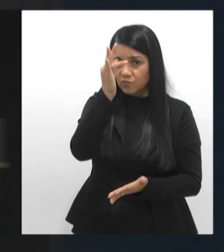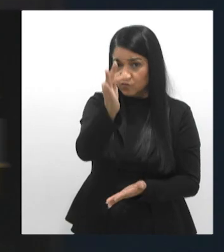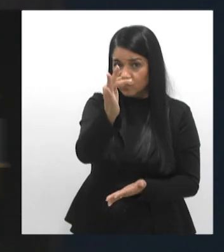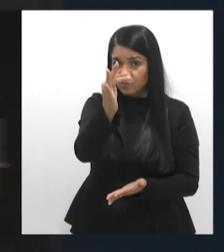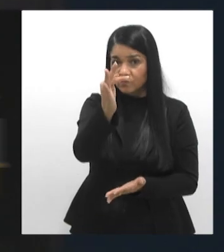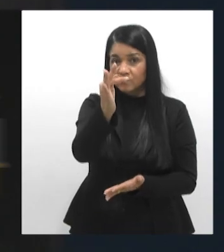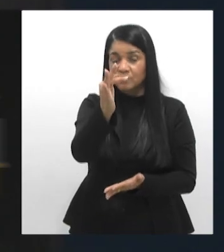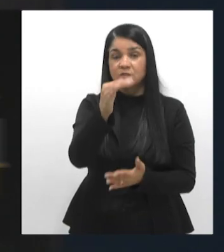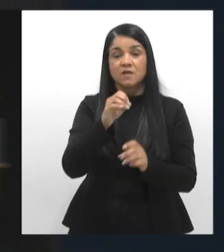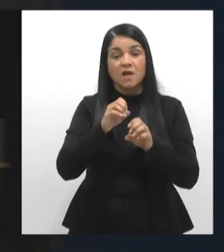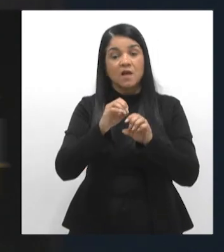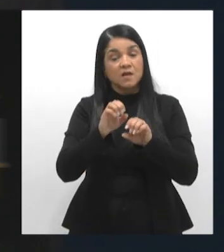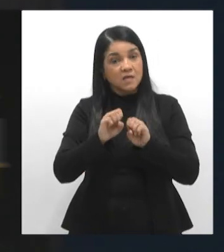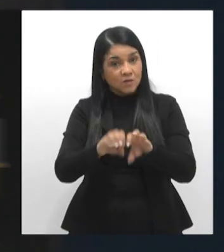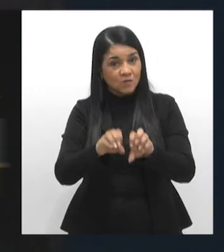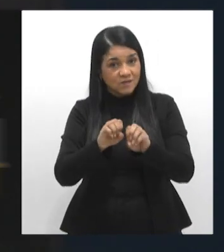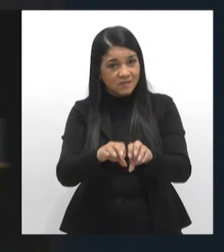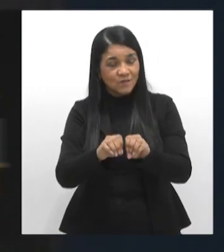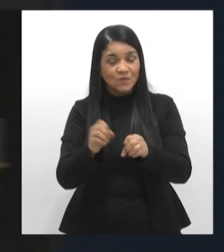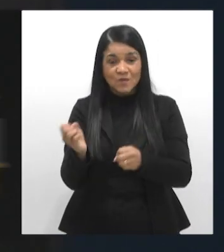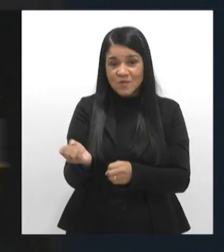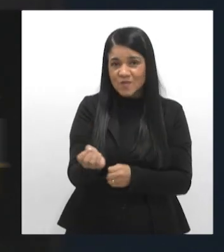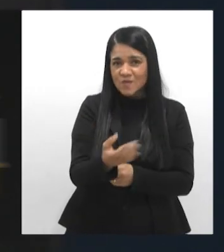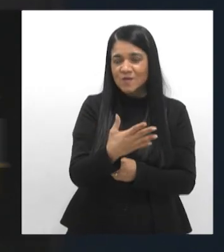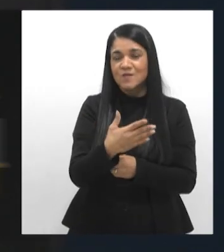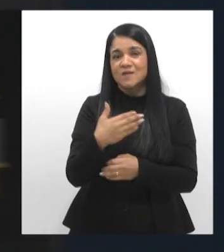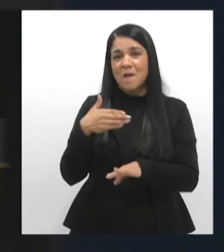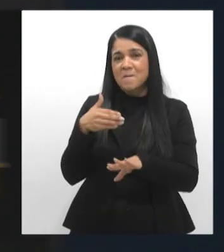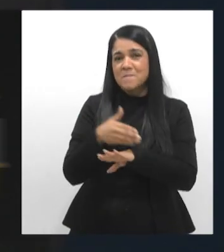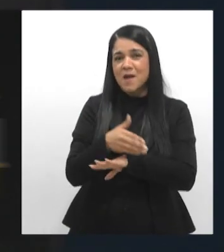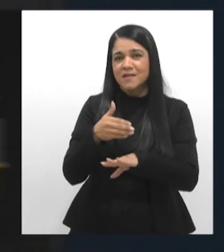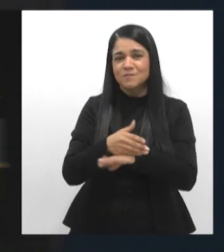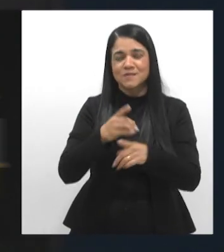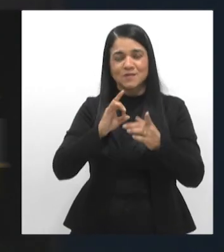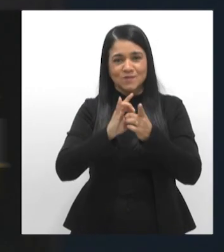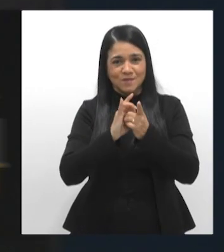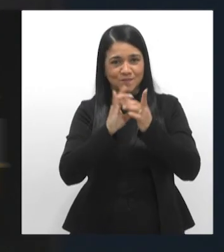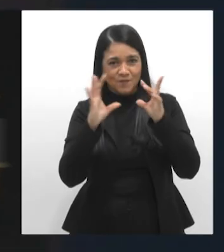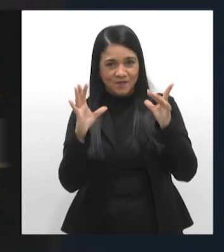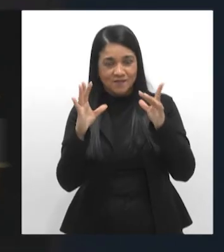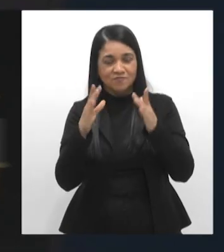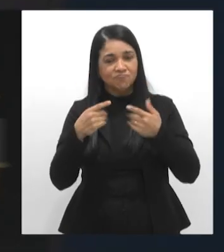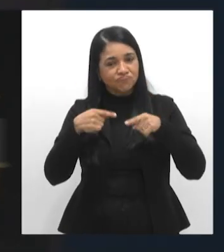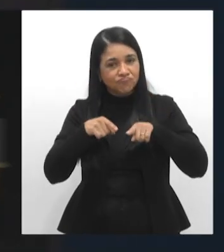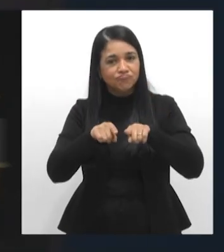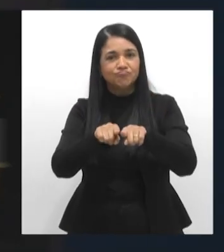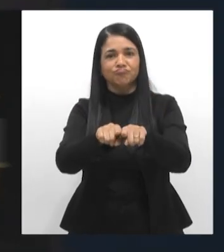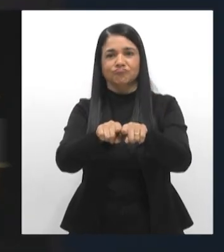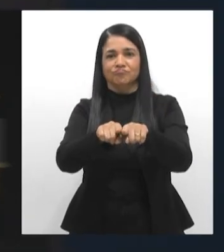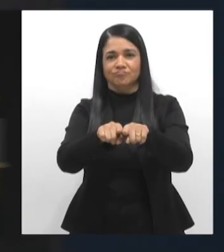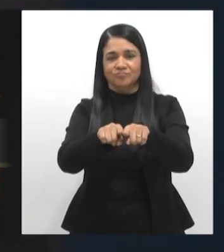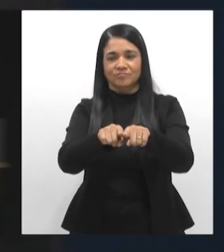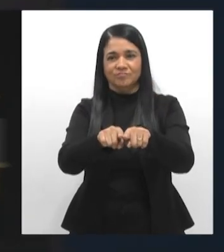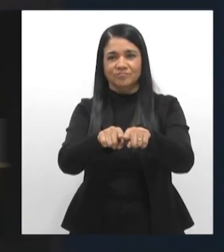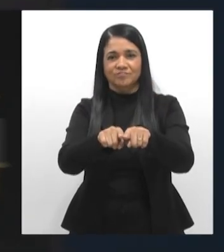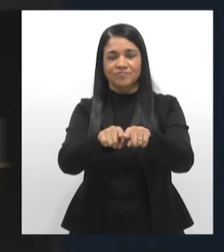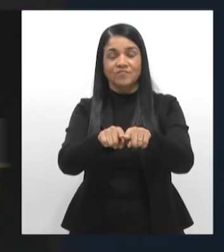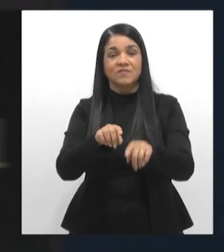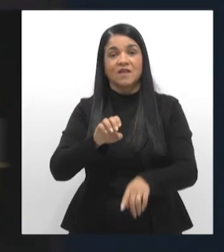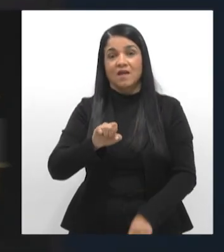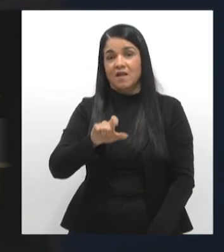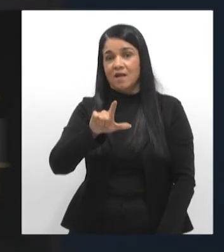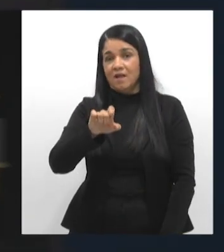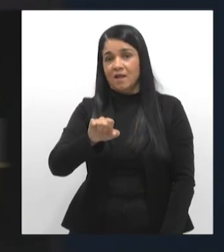futuro onde a educação, inovação e participação democrática caminham lado a lado. A